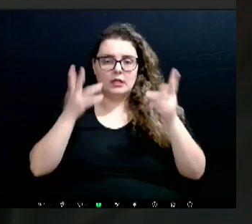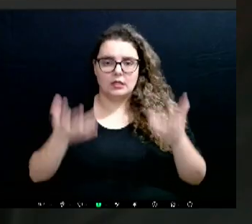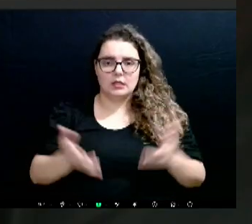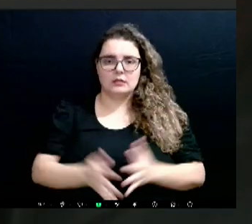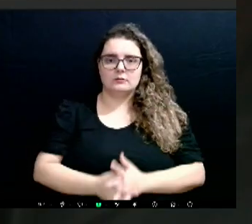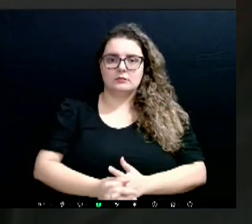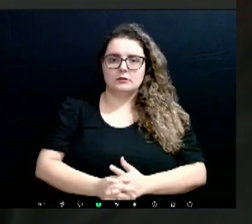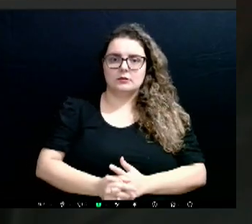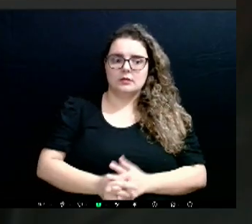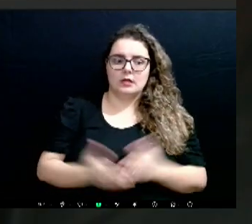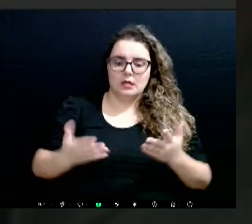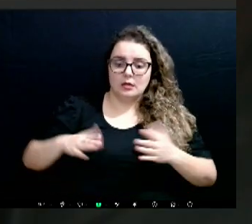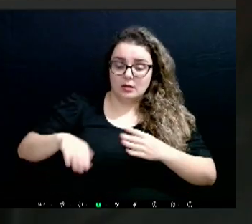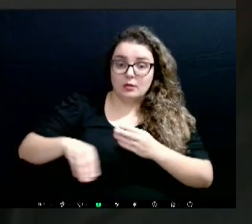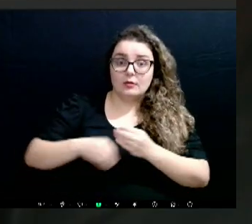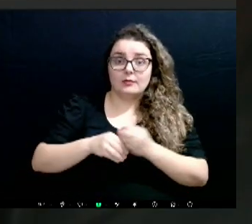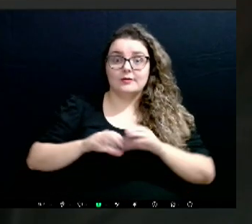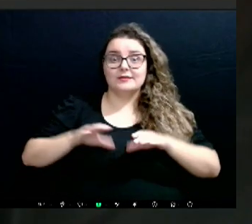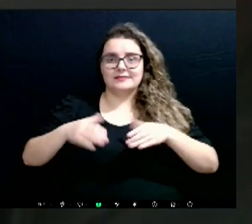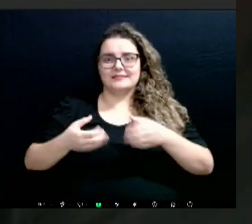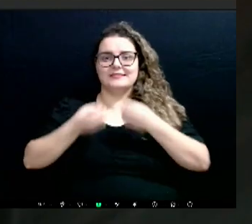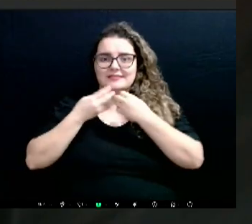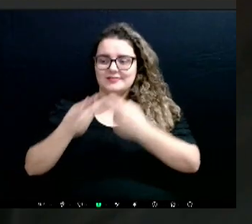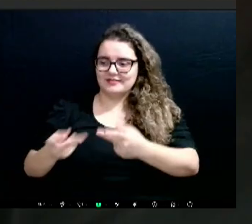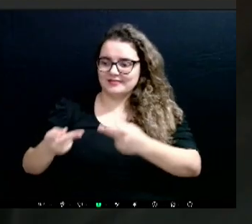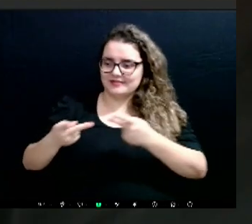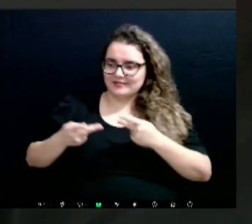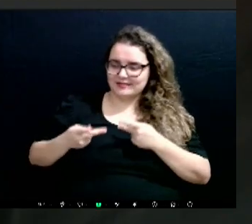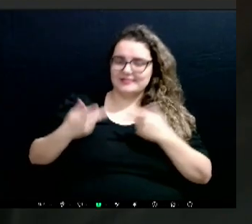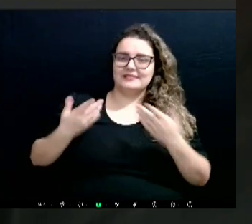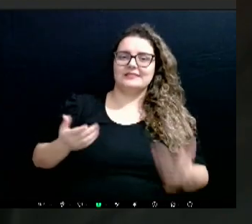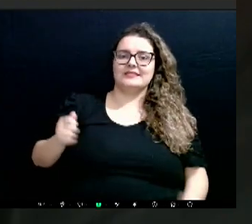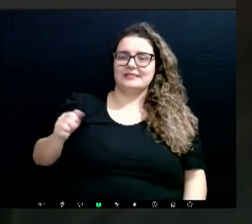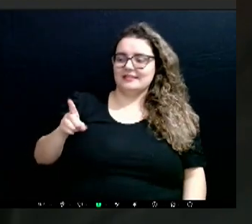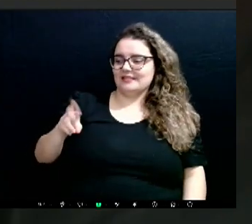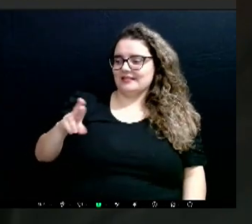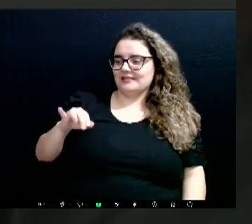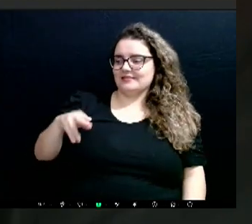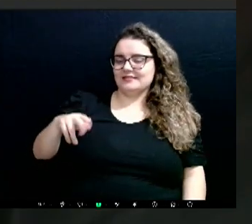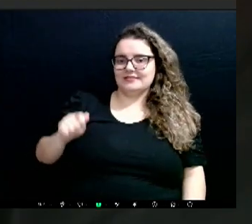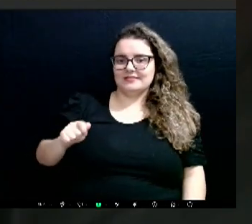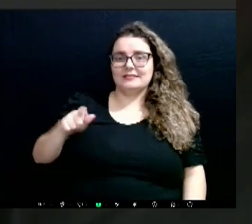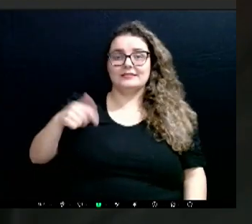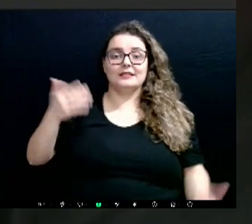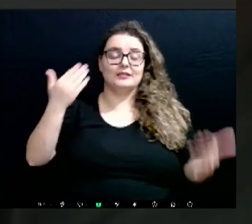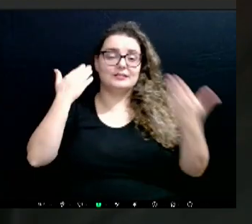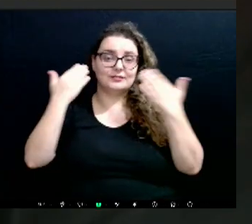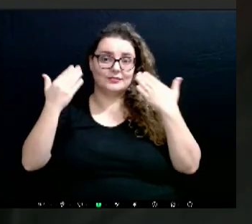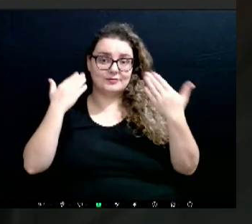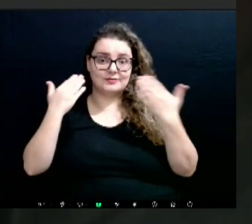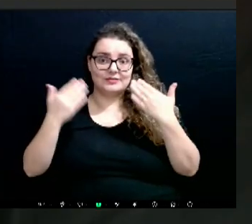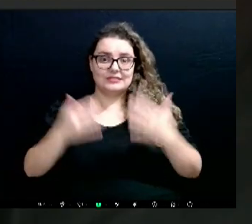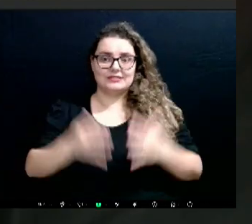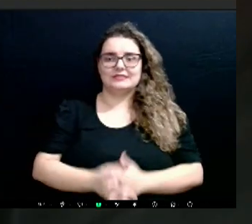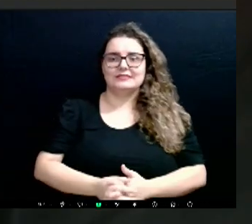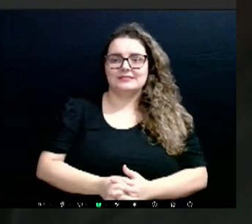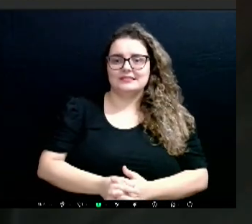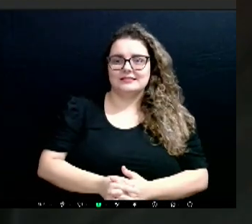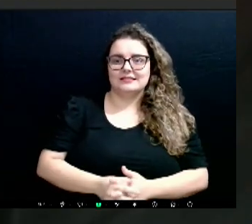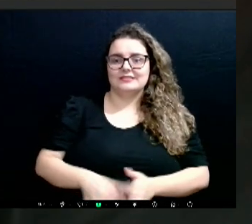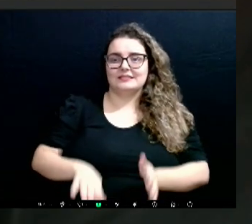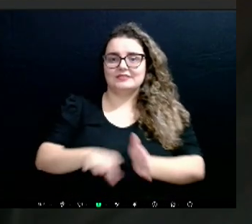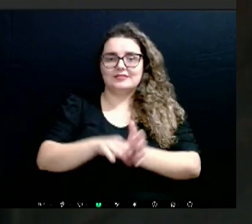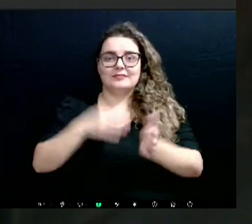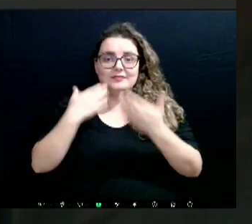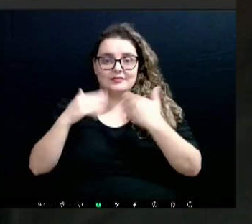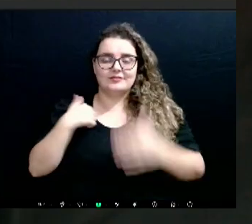completar o nosso time, eu quero dar as boas-vindas, então, para a Adriana Pelissari, ela é psicóloga, chegou aqui e vai falar com a gente sobre